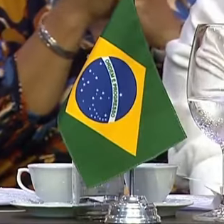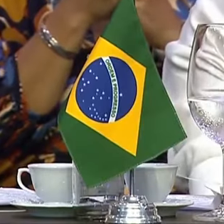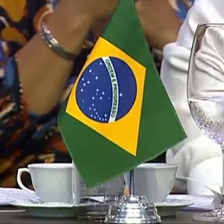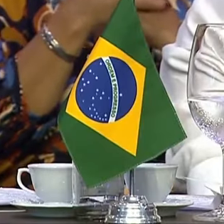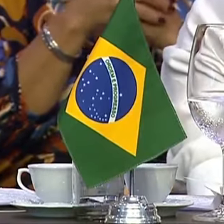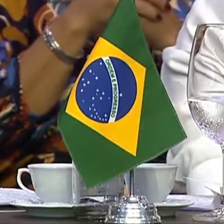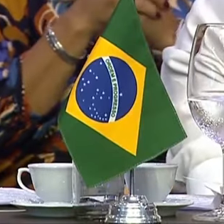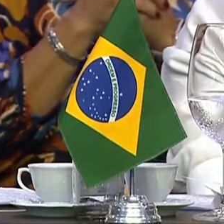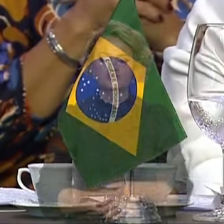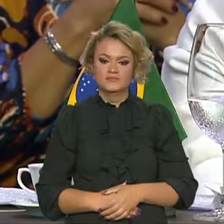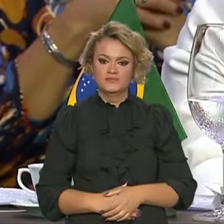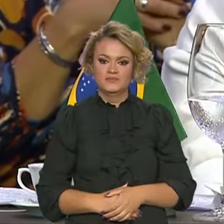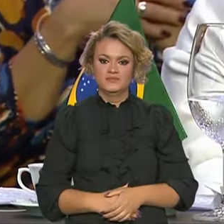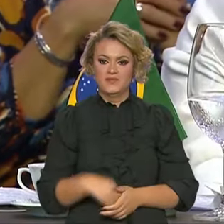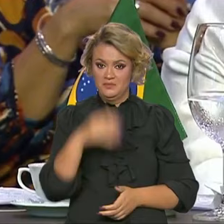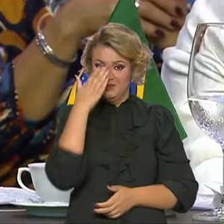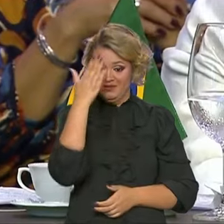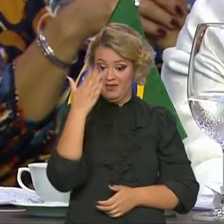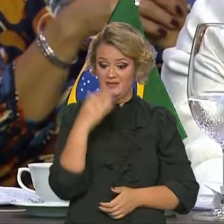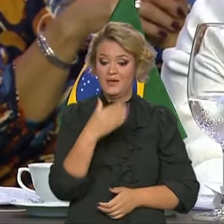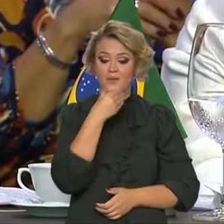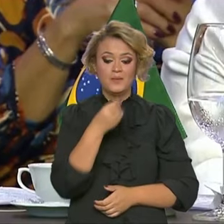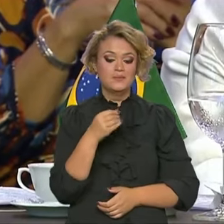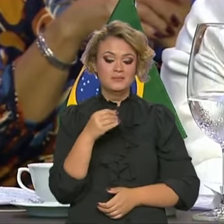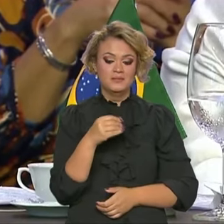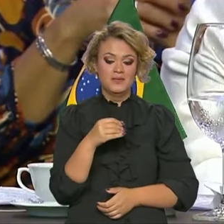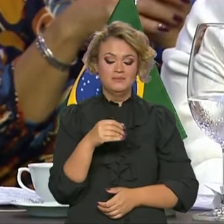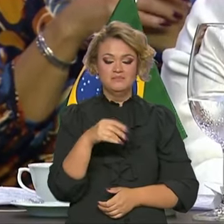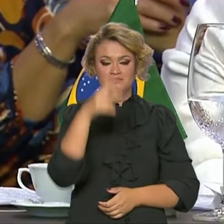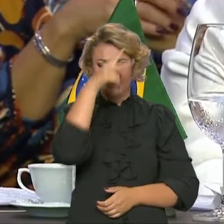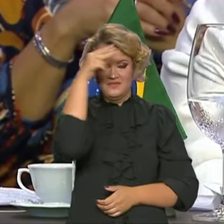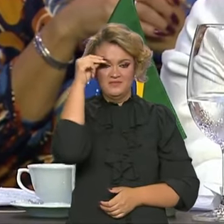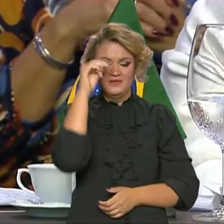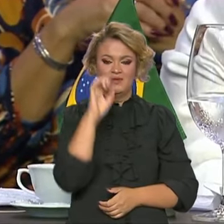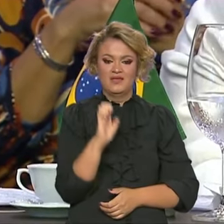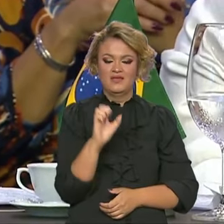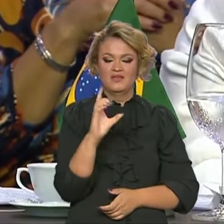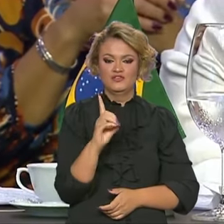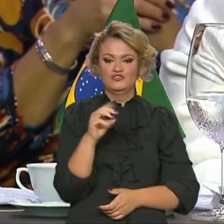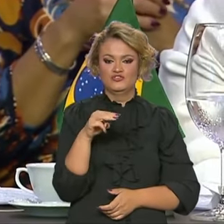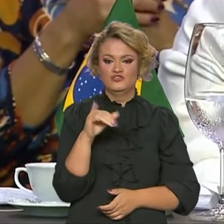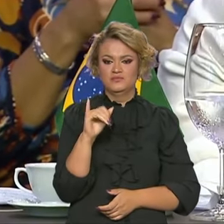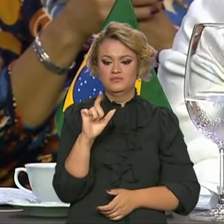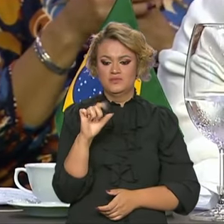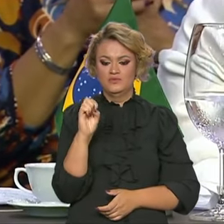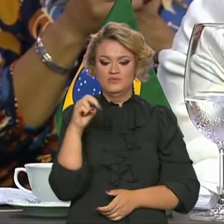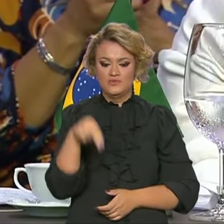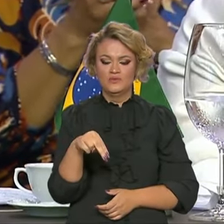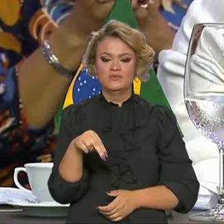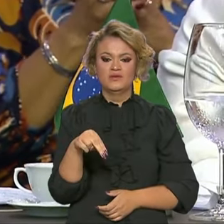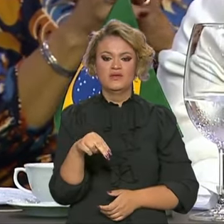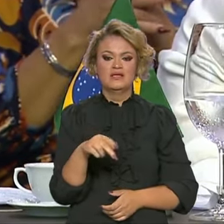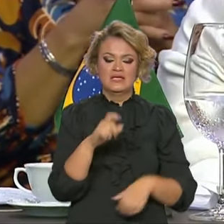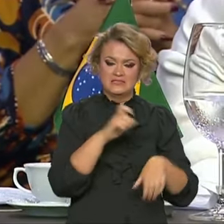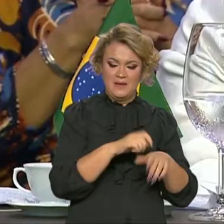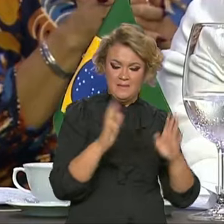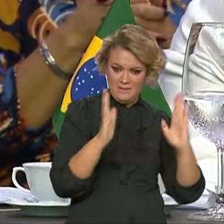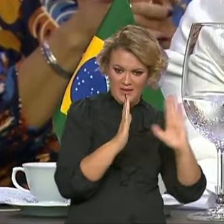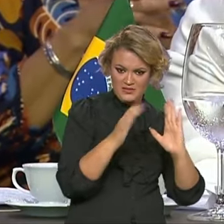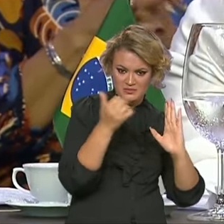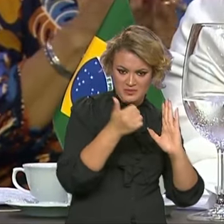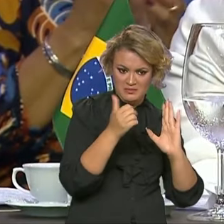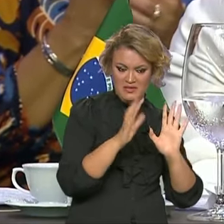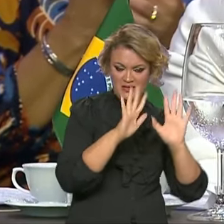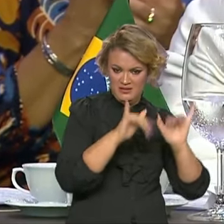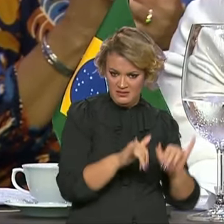Muito obrigado ao prefeito Edmilson Rodrigues, que encerra essa parte de apresentação